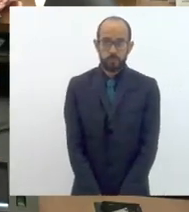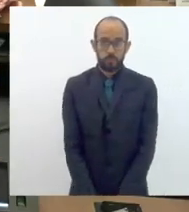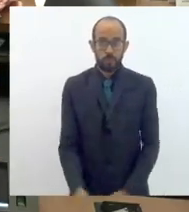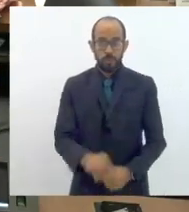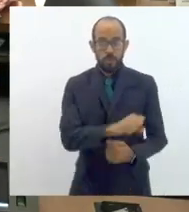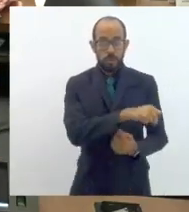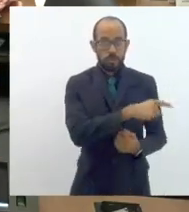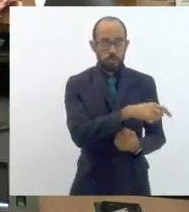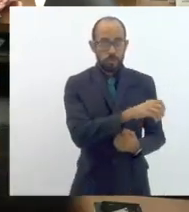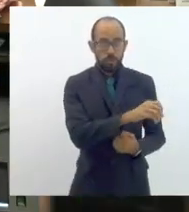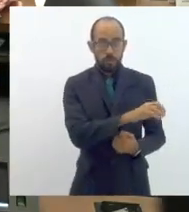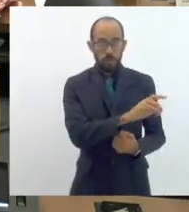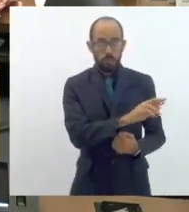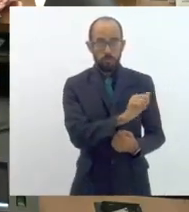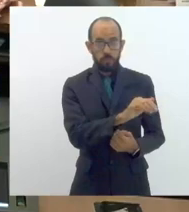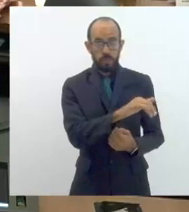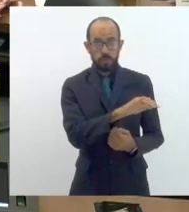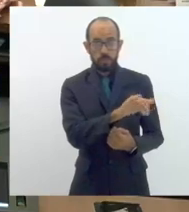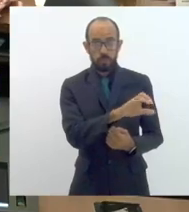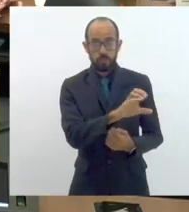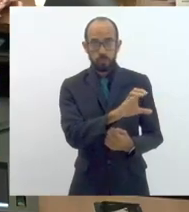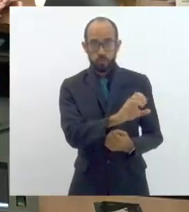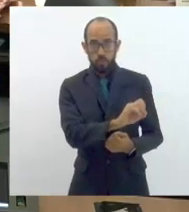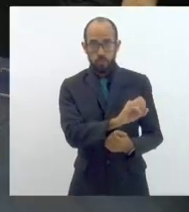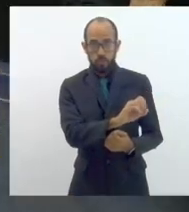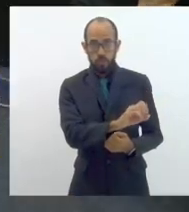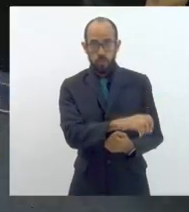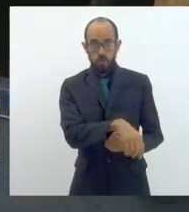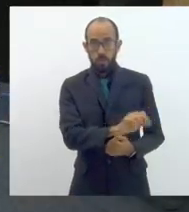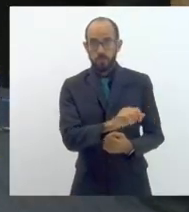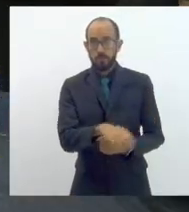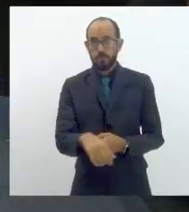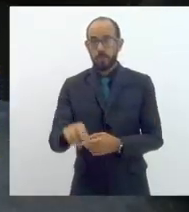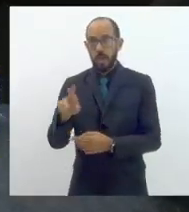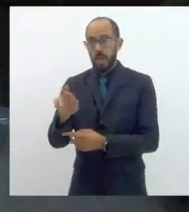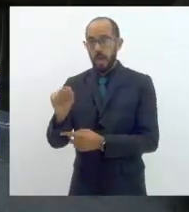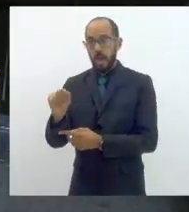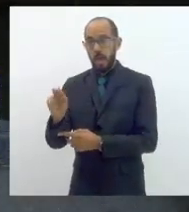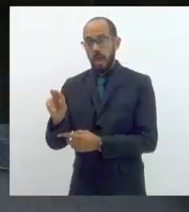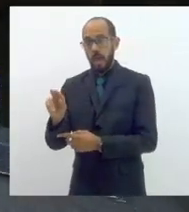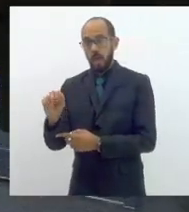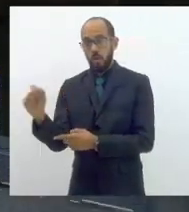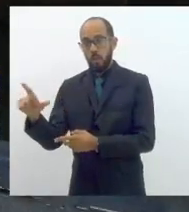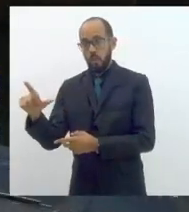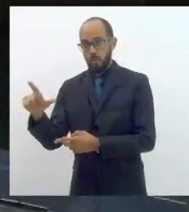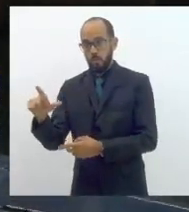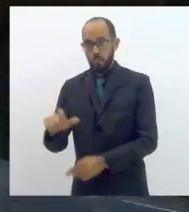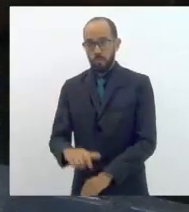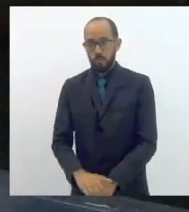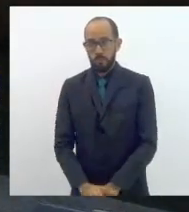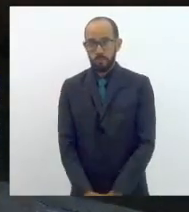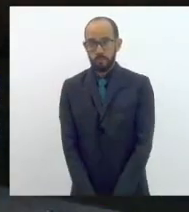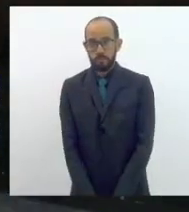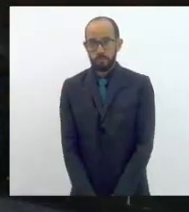São Francisco do Itabapuana, Raul Oliveira Cerqueira.